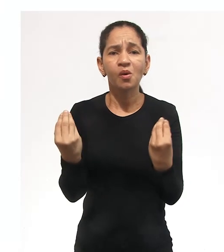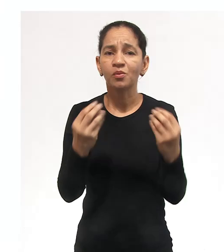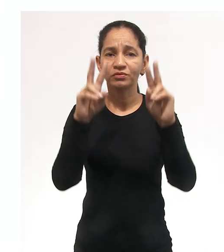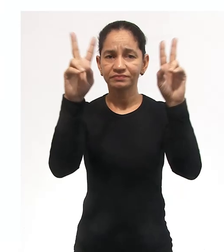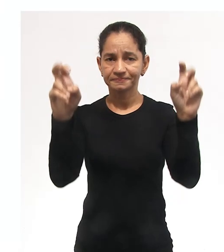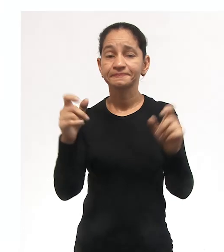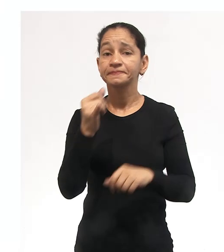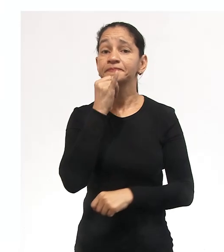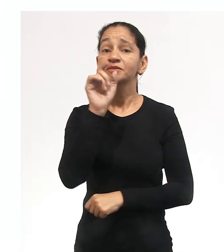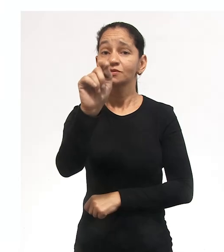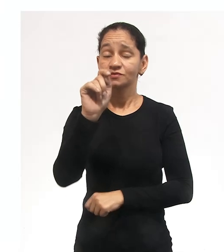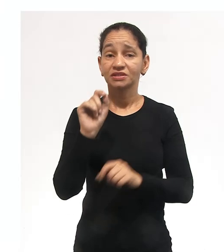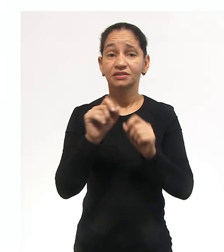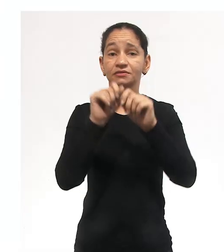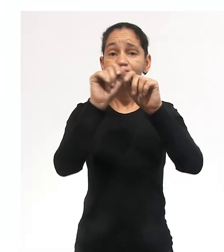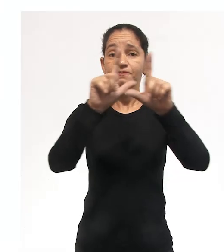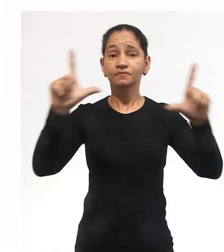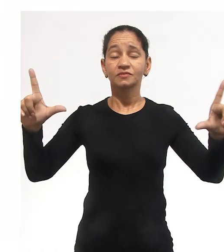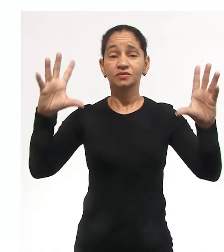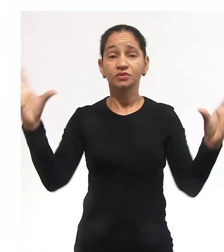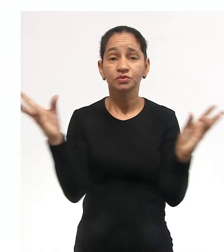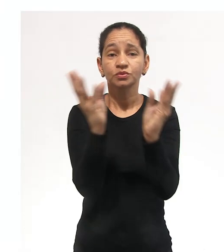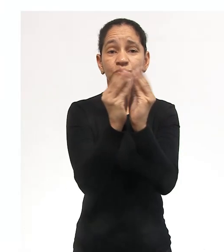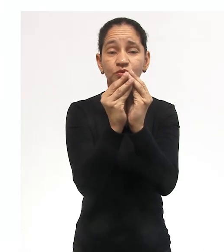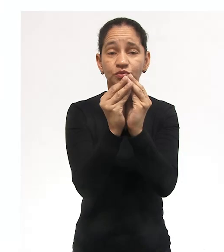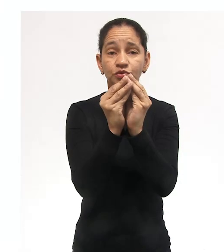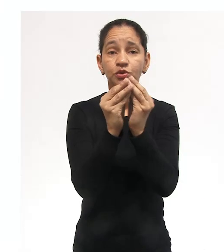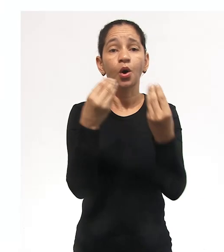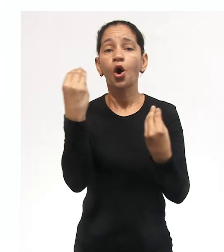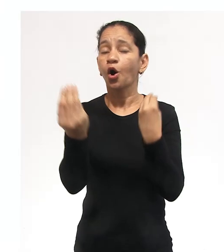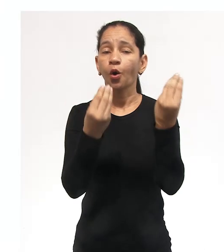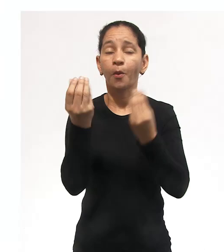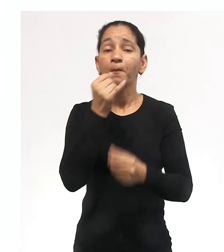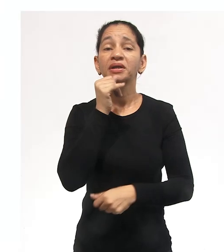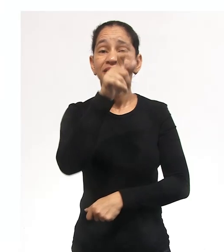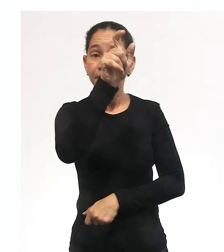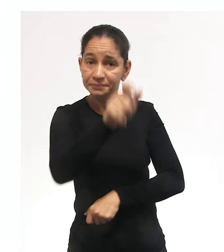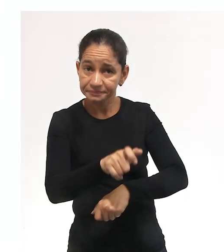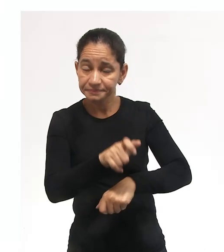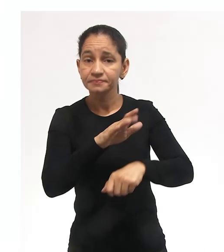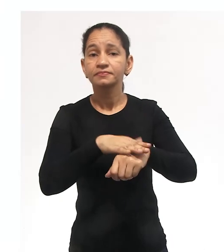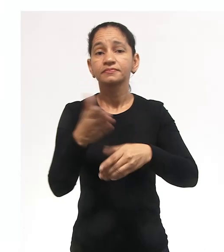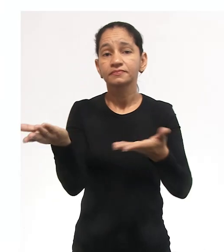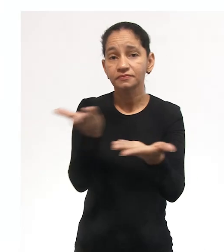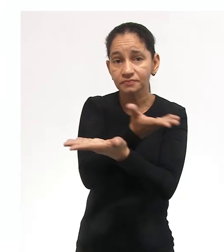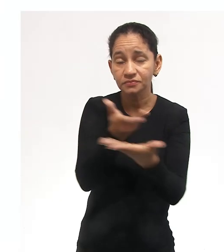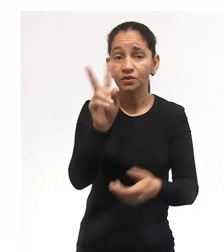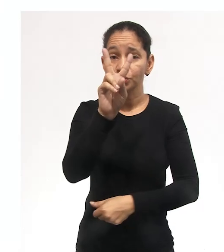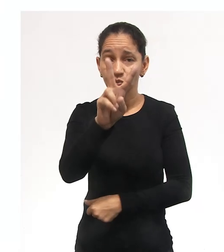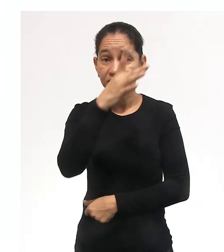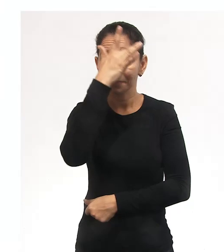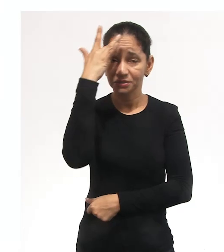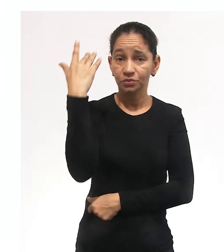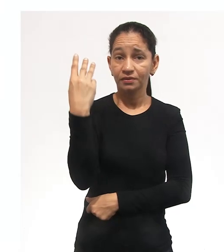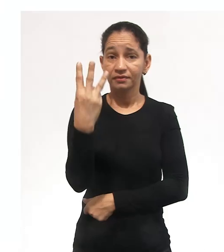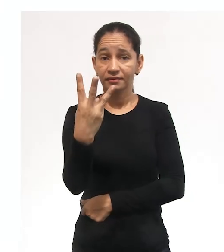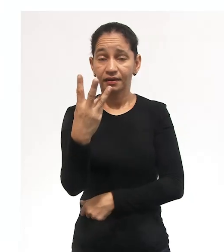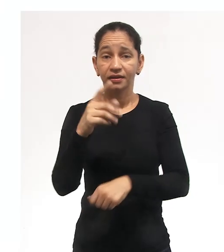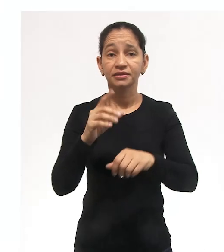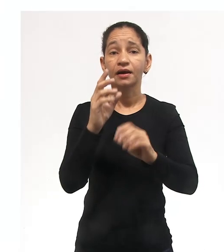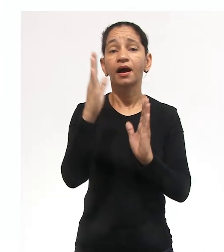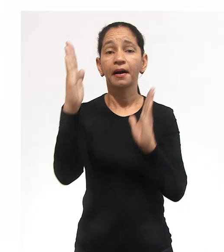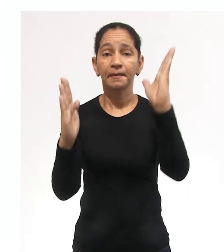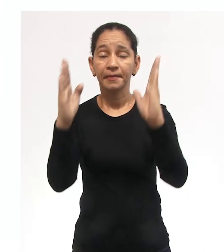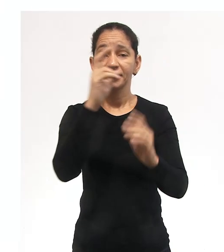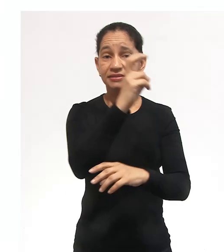essa atividade? Vai ser um quadro síntese, interações sujeito-cultura. Pode ser feito em dupla ou trio. Será de